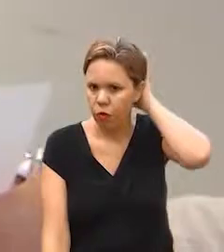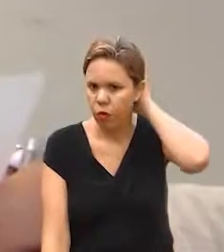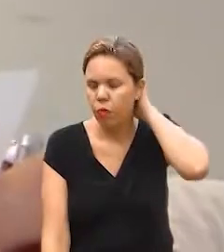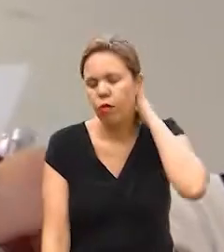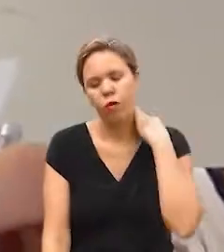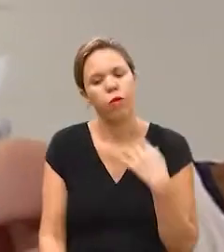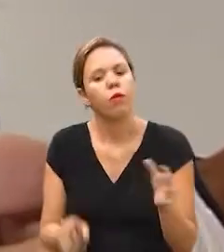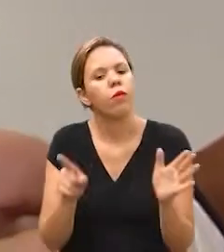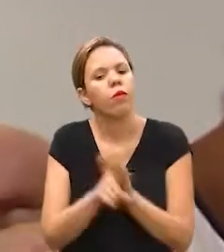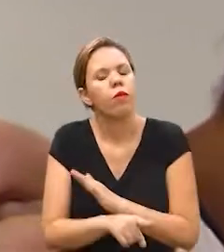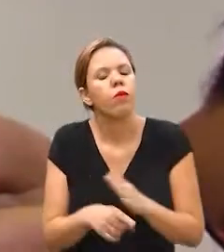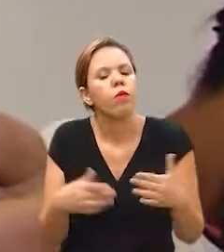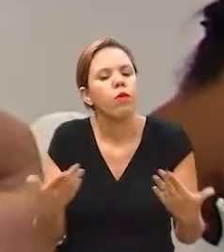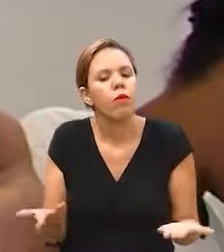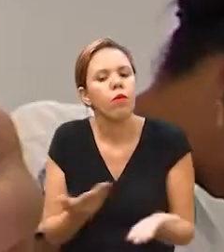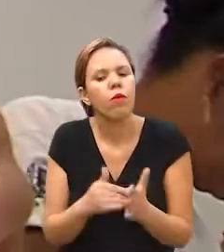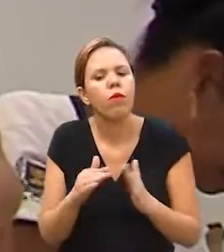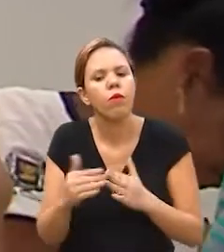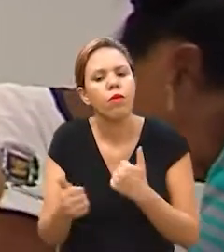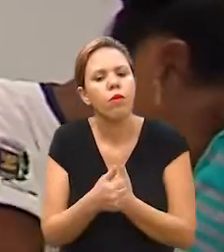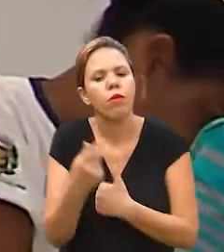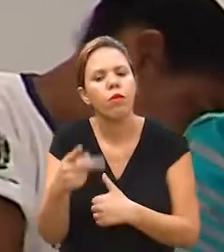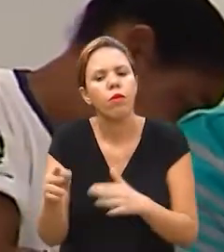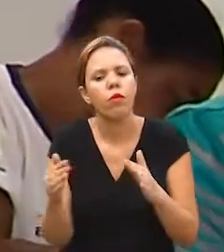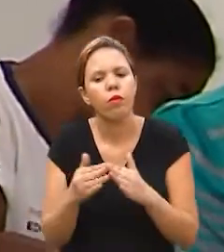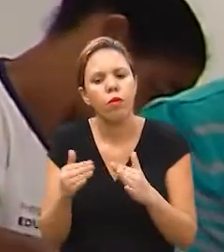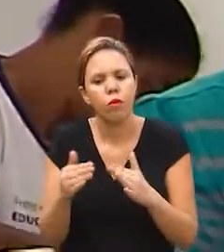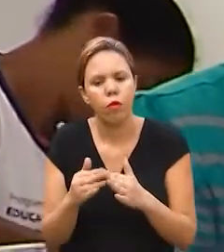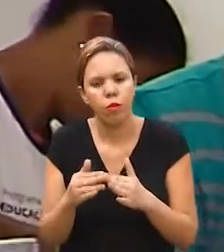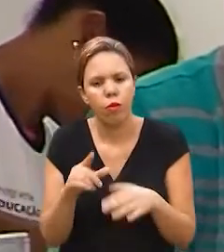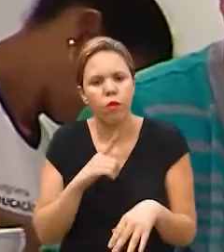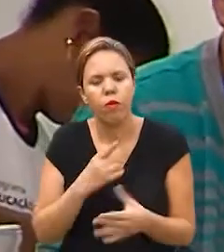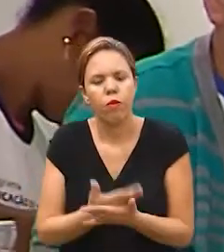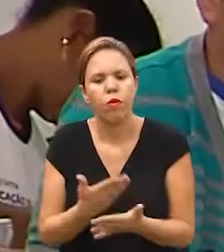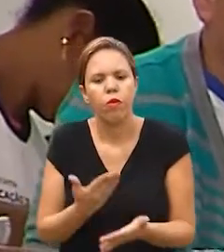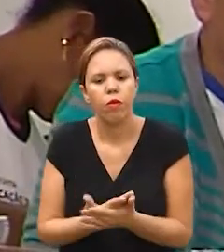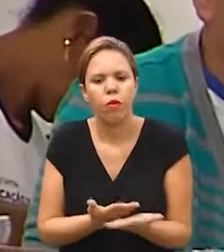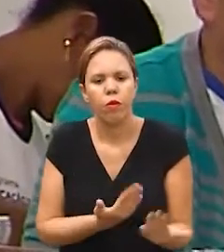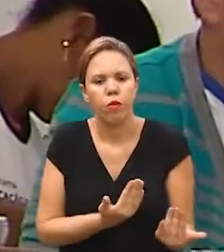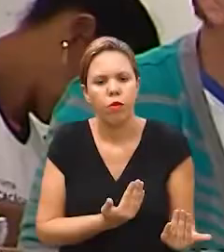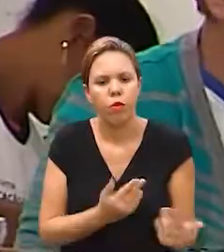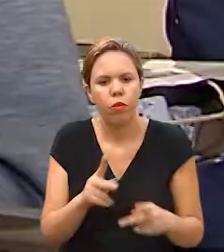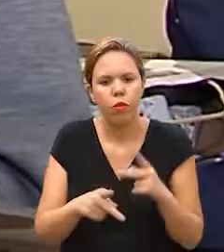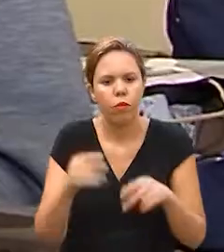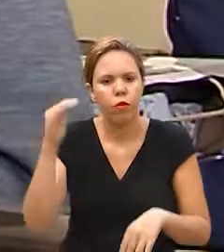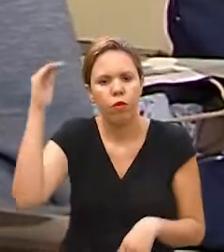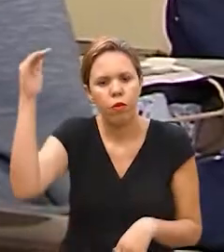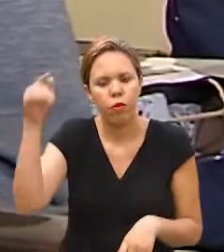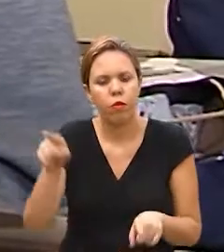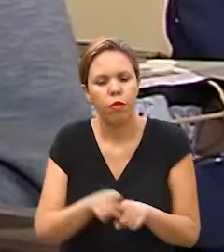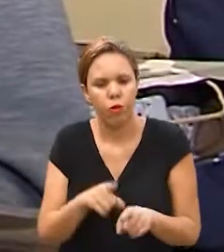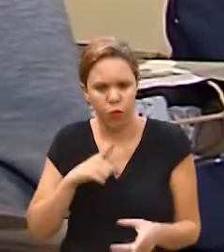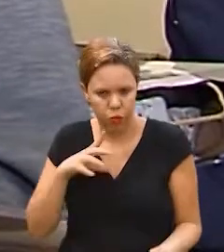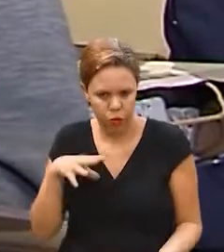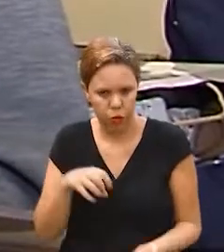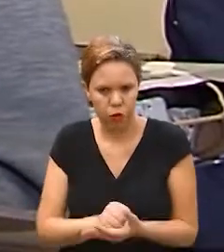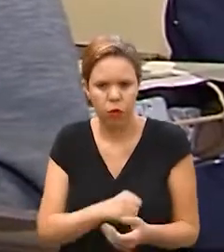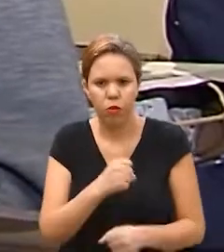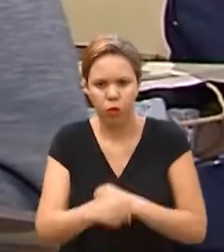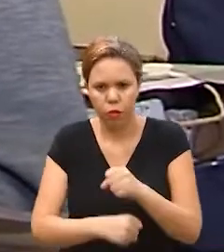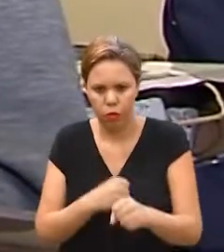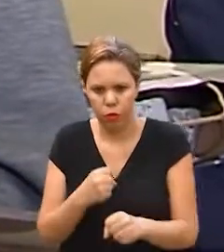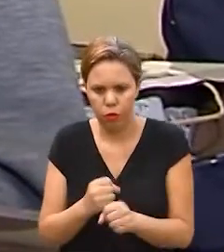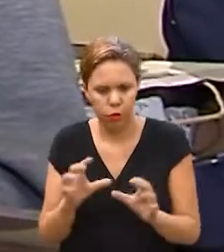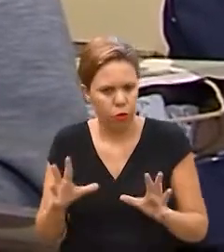3519-4317 e perguntar qual escola perto da sua casa tem aula para jovens e adultos. Tem matrícula o ano